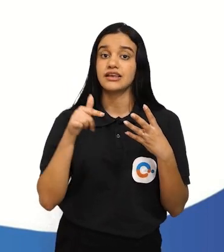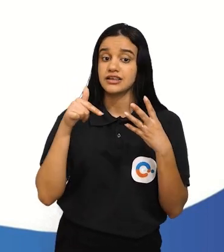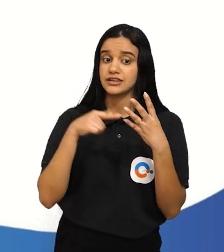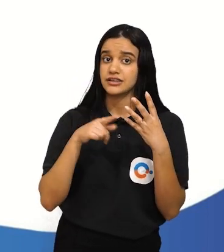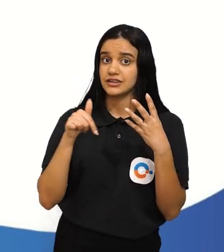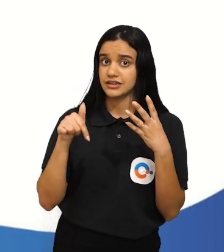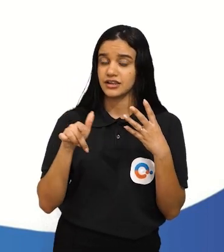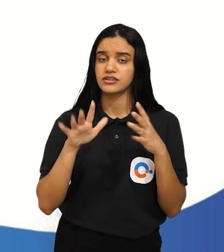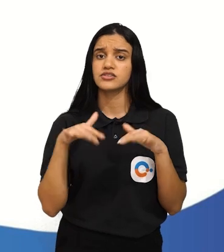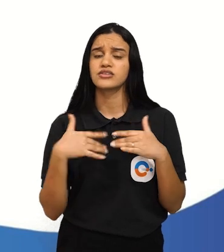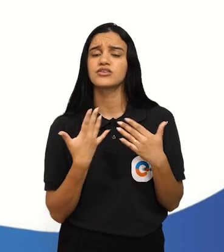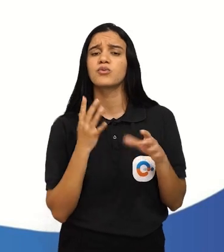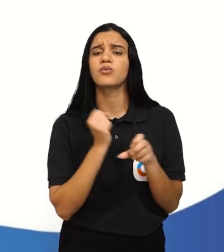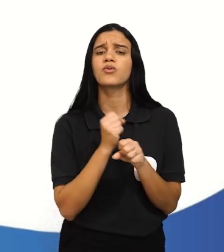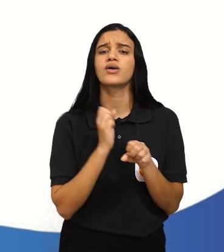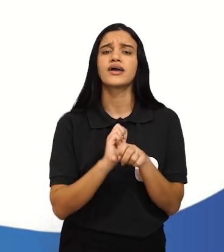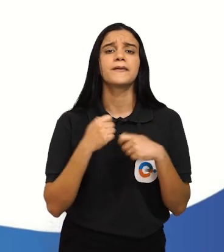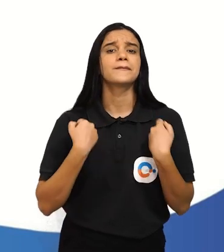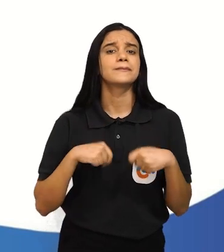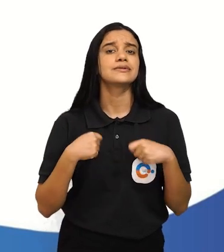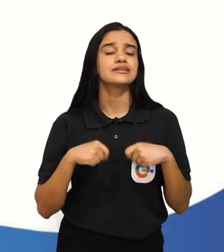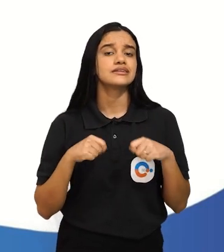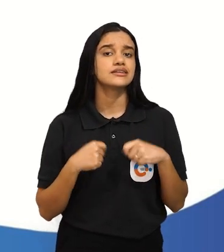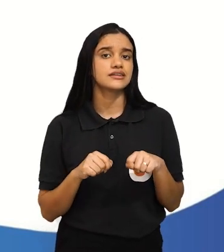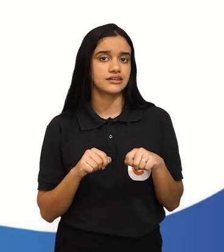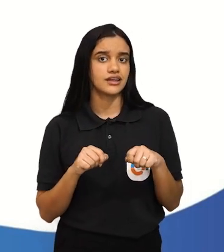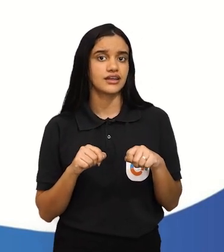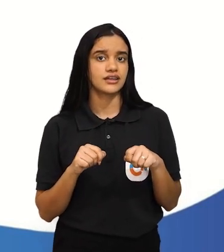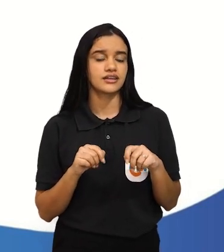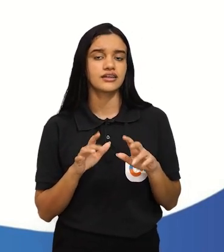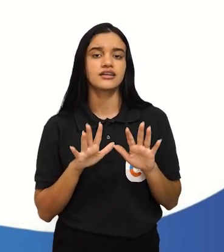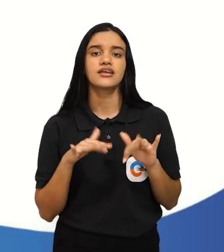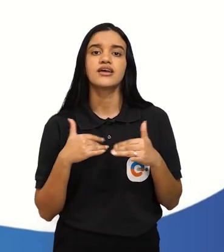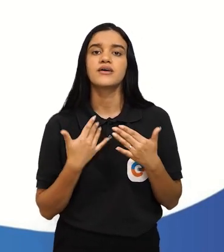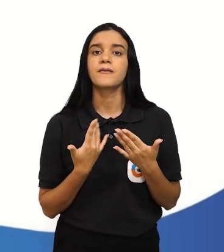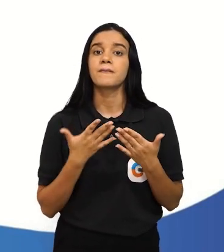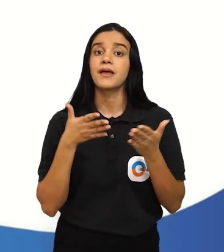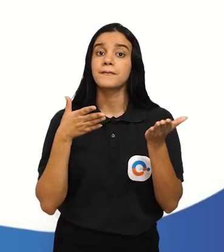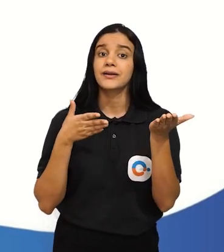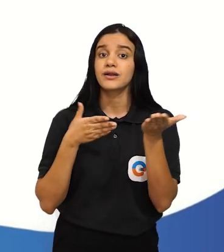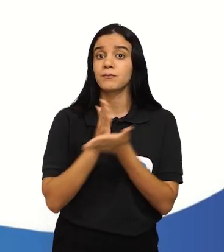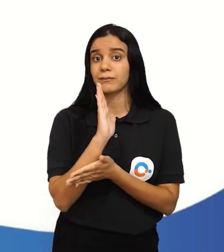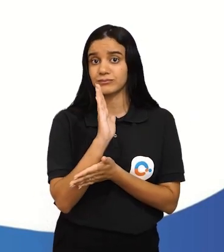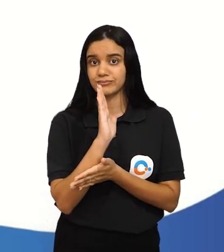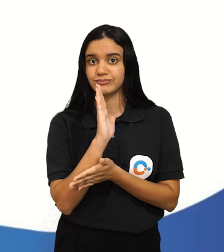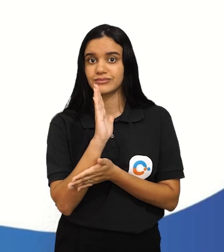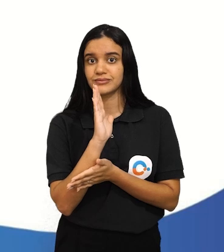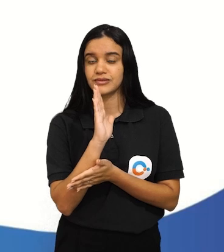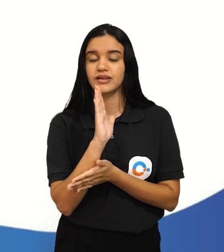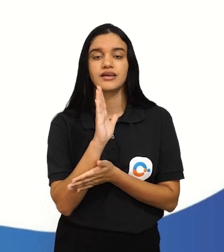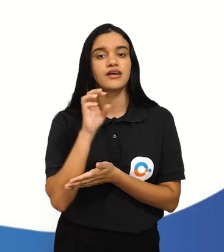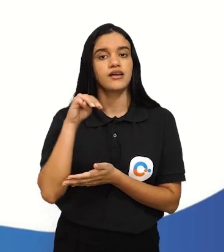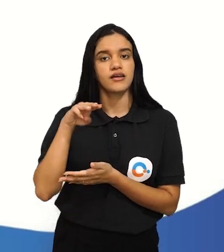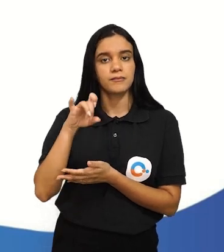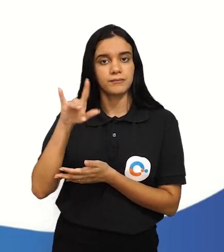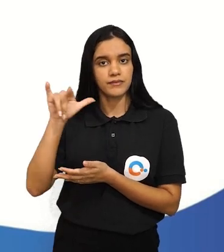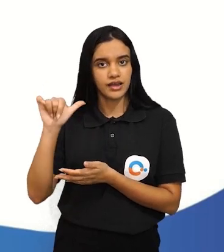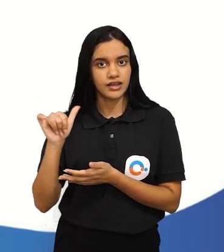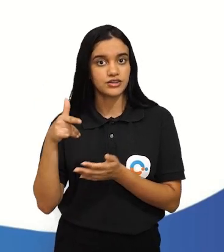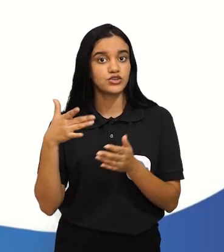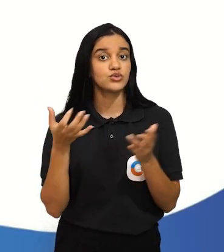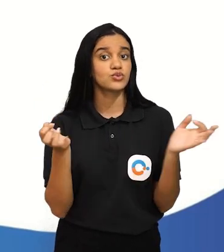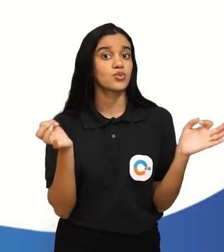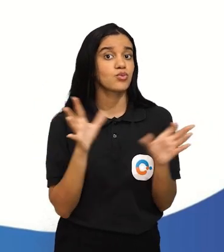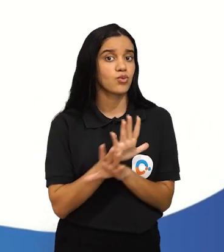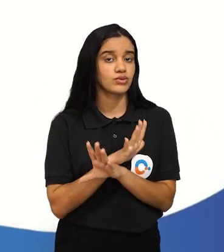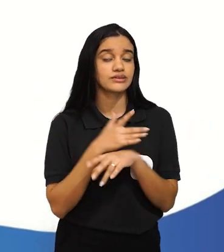calculou quanto precisaria tirar no mínimo para que fosse aprovado por média e